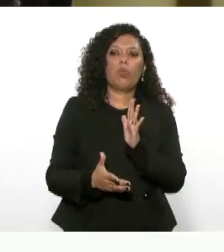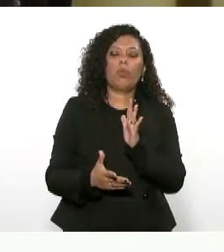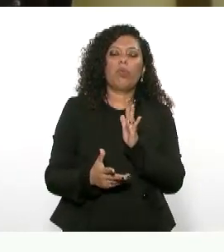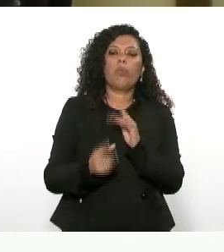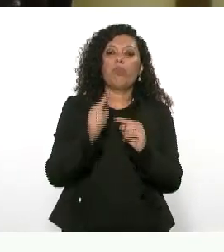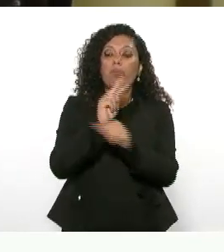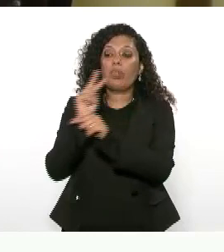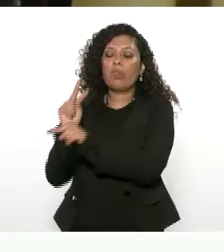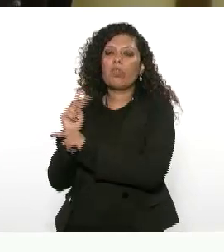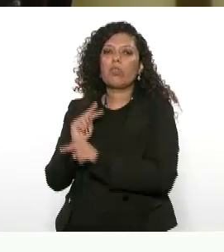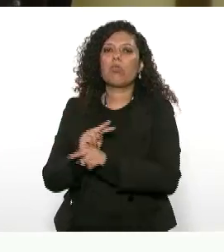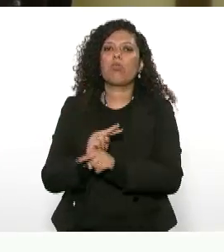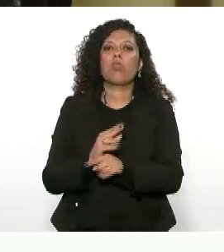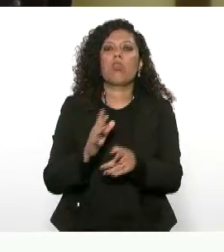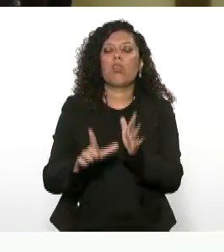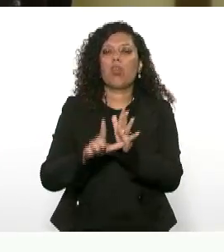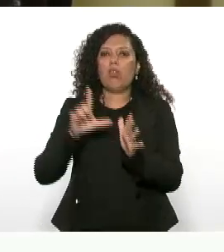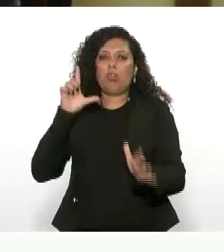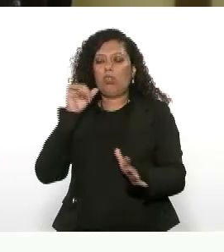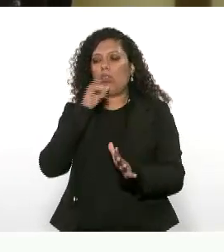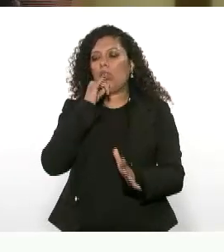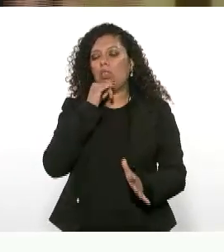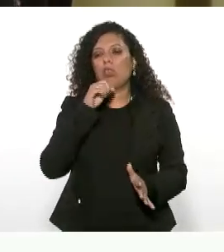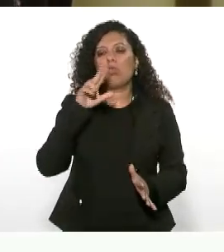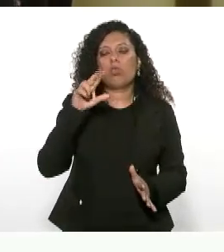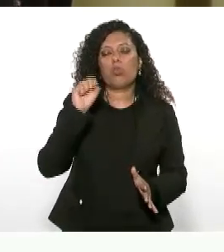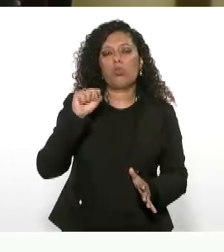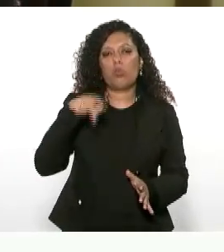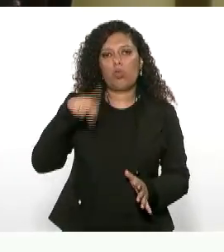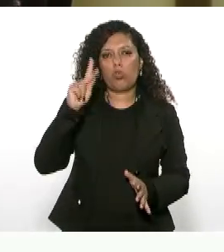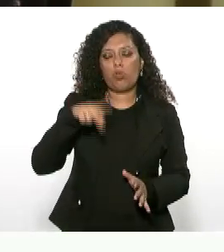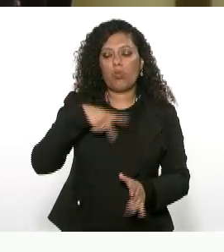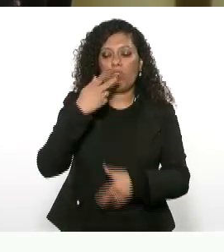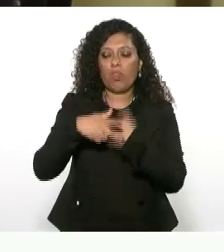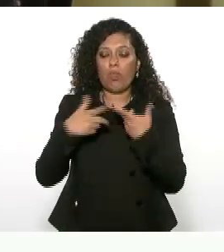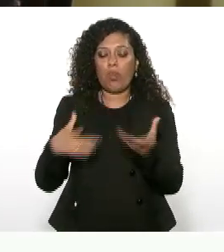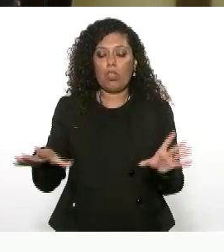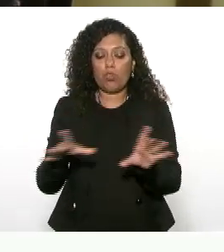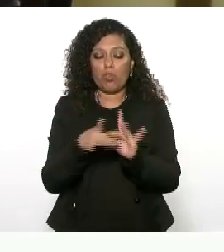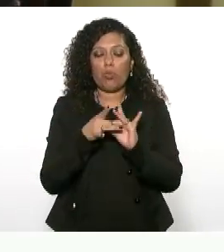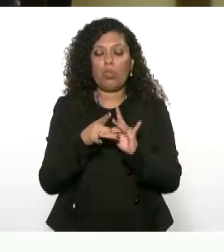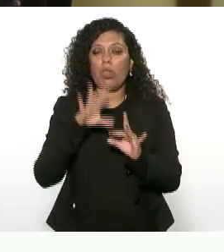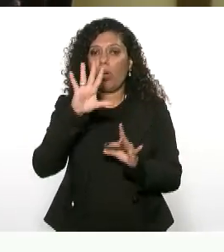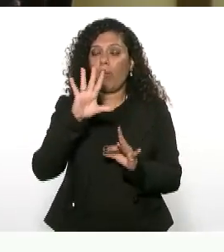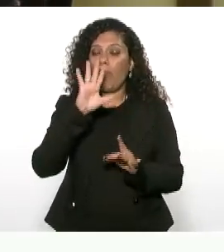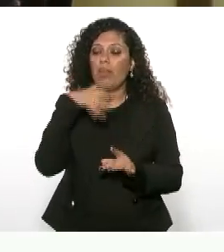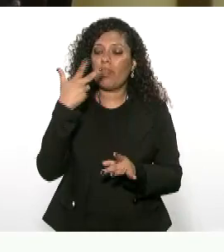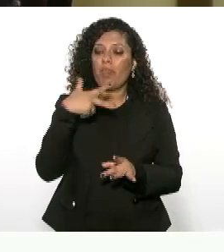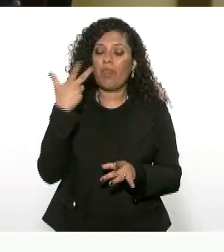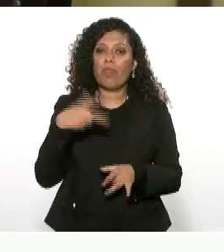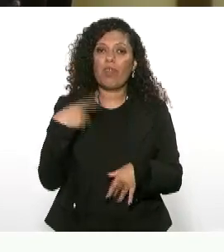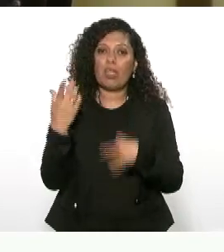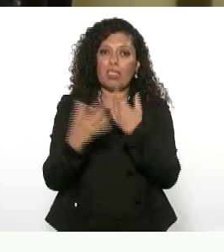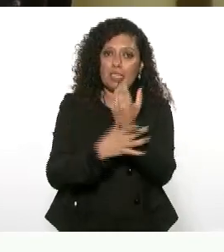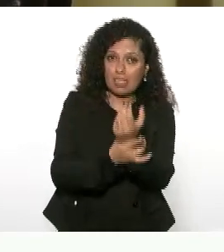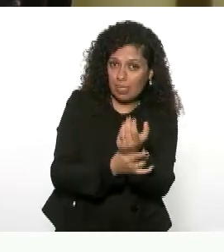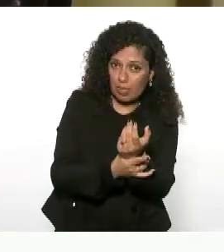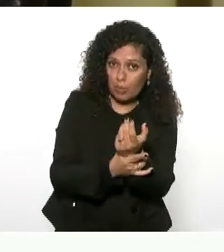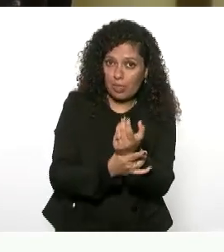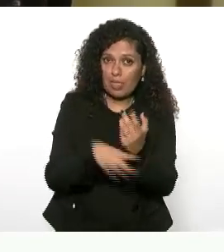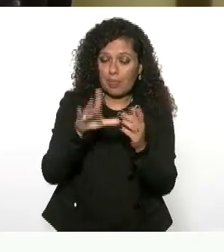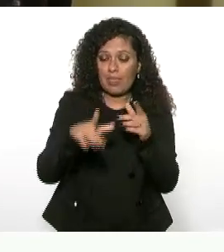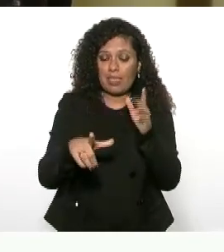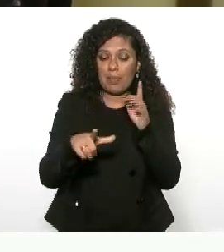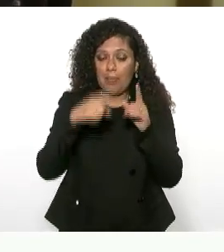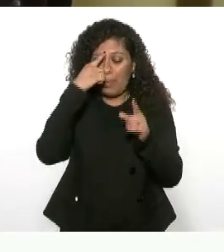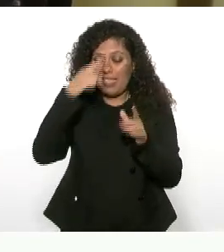Nacional, o SUSP, ele trata de várias questões de integração, mas segurança pública não se faz sem prevenção.